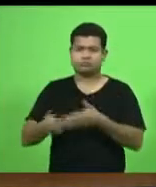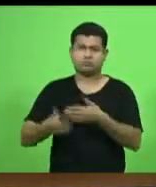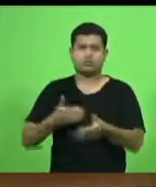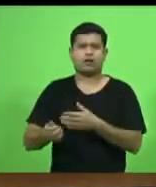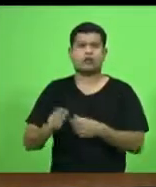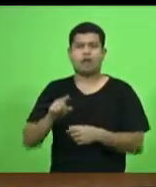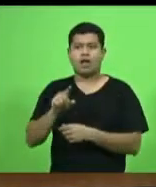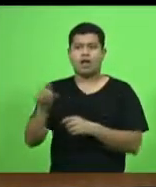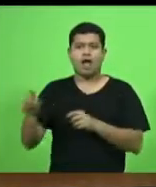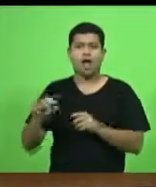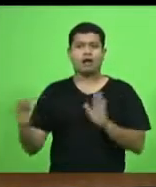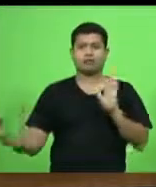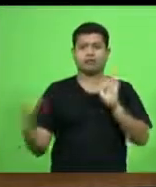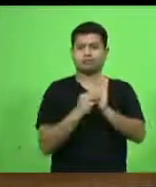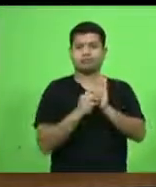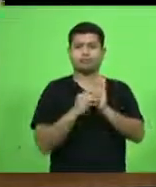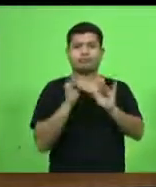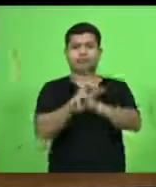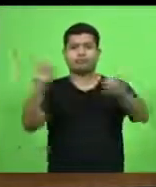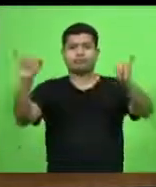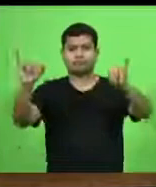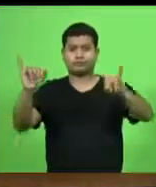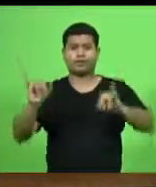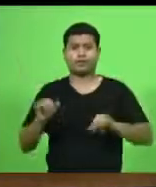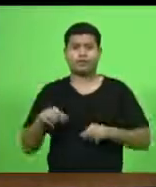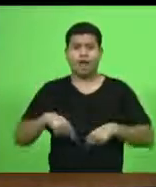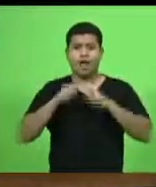E a Assembleia Legislativa ter passado